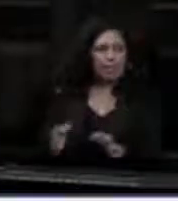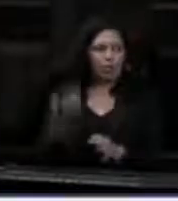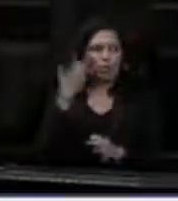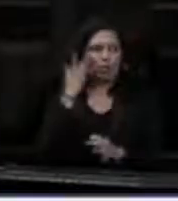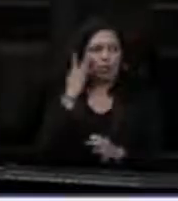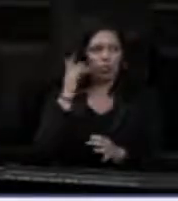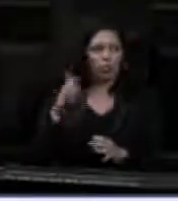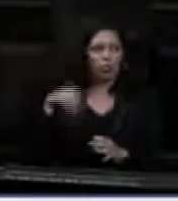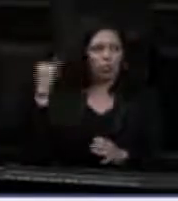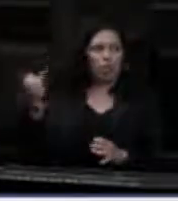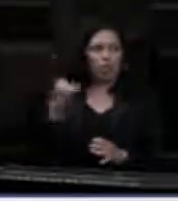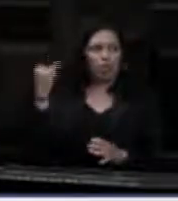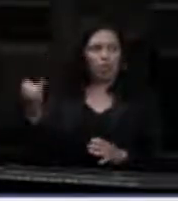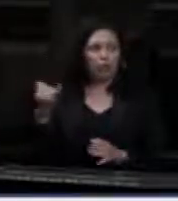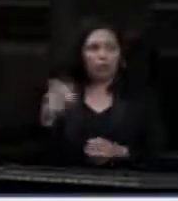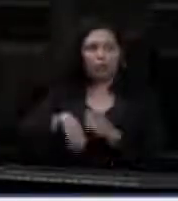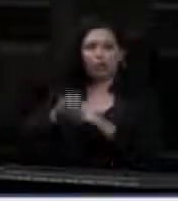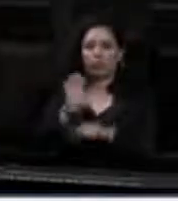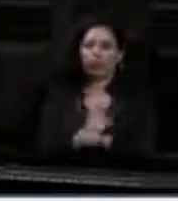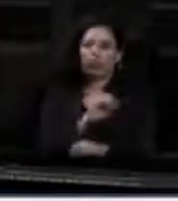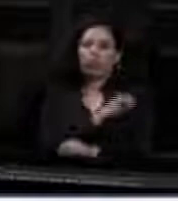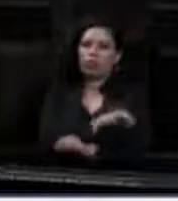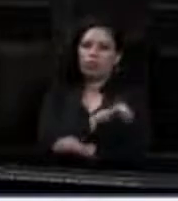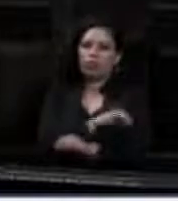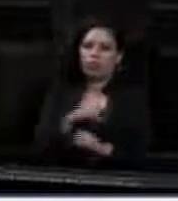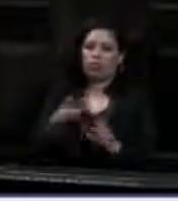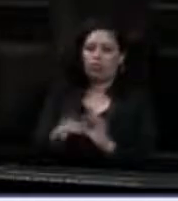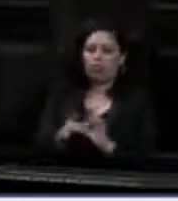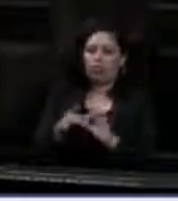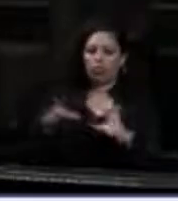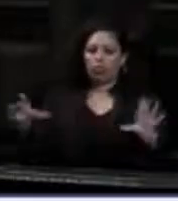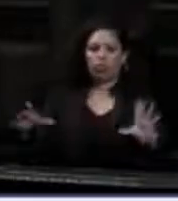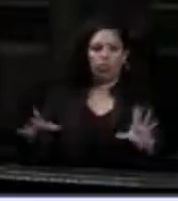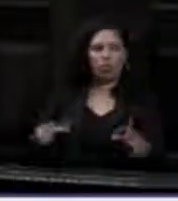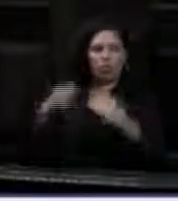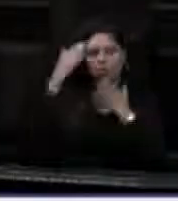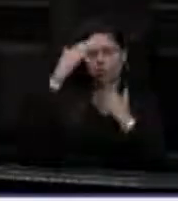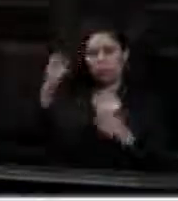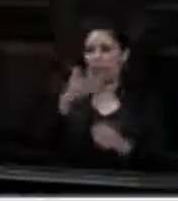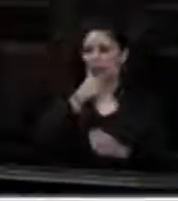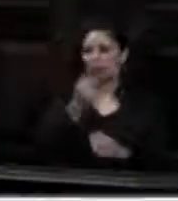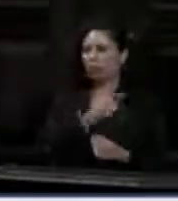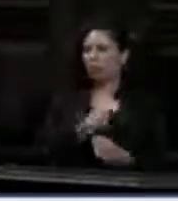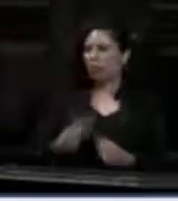importantes para que o Estado do Rio possa se libertar da velha política. Obrigado, senhor presidente.